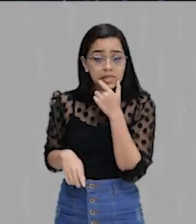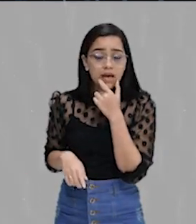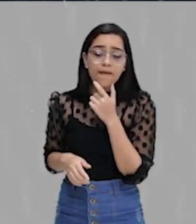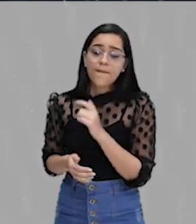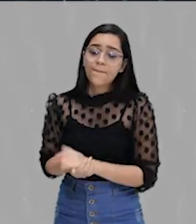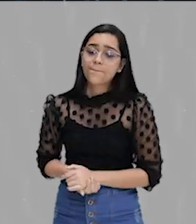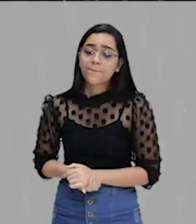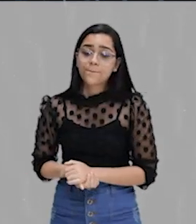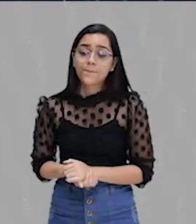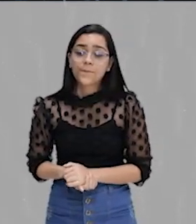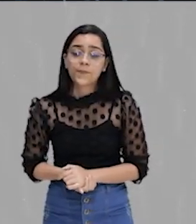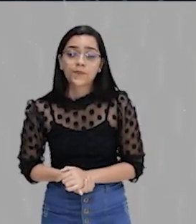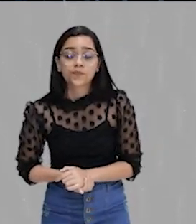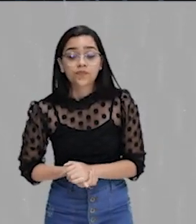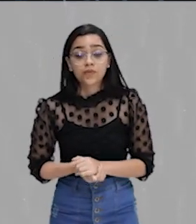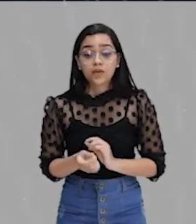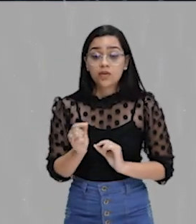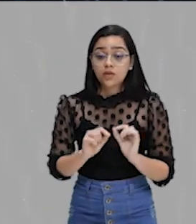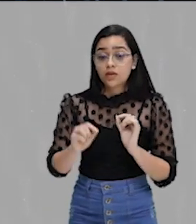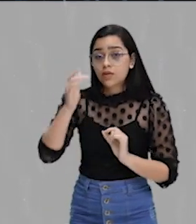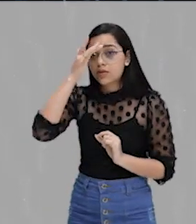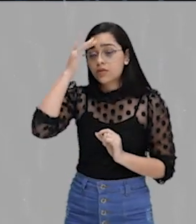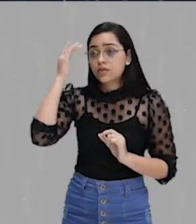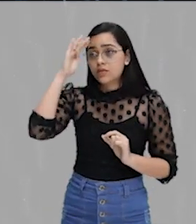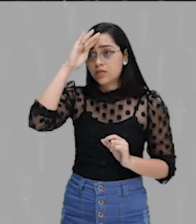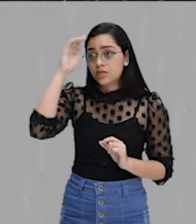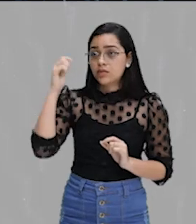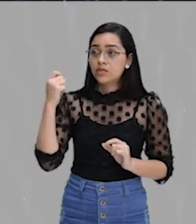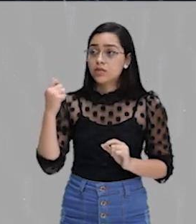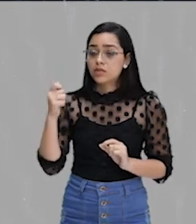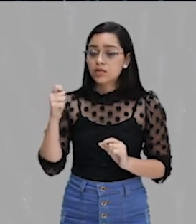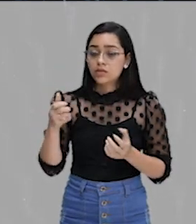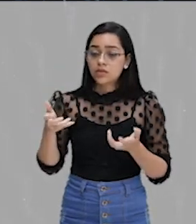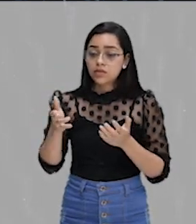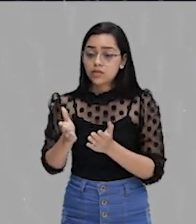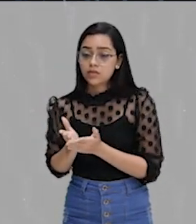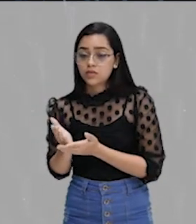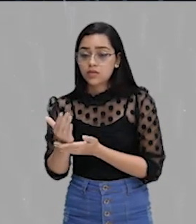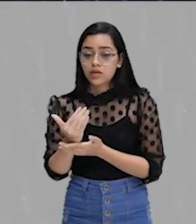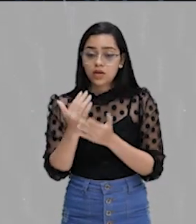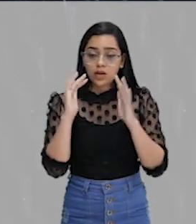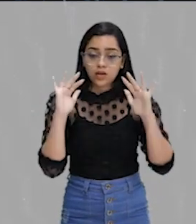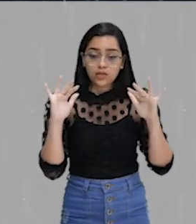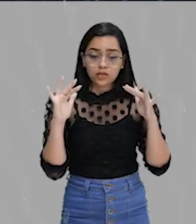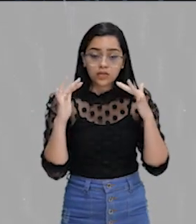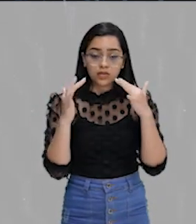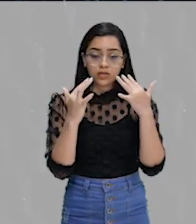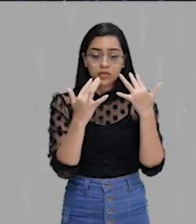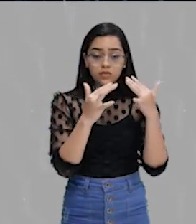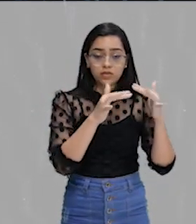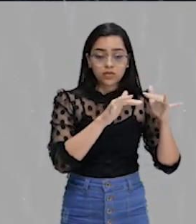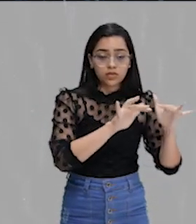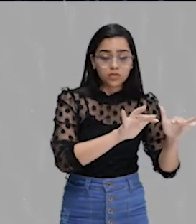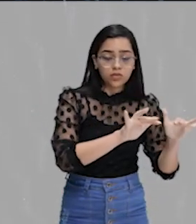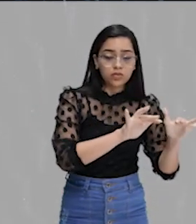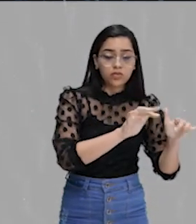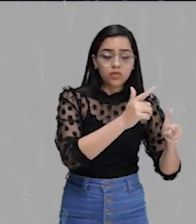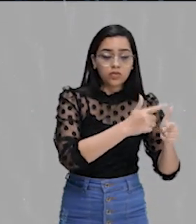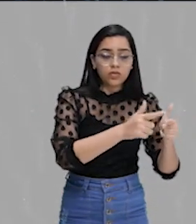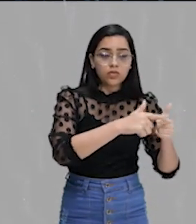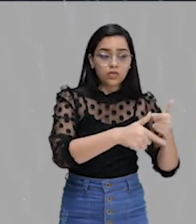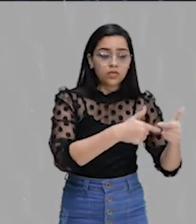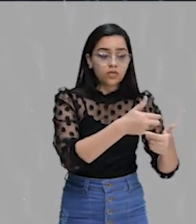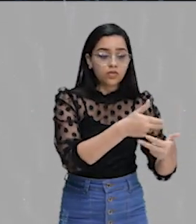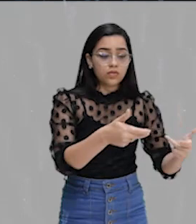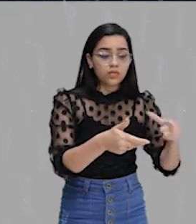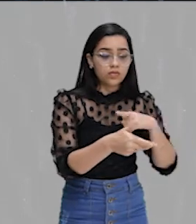Inglaterra. A tentativa dos militares argentinos foi desviar as atenções diante da crise